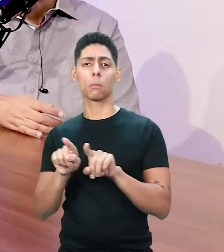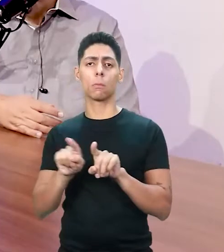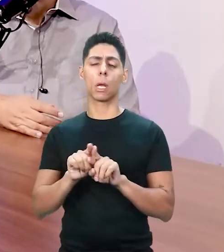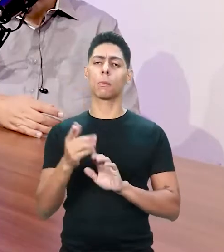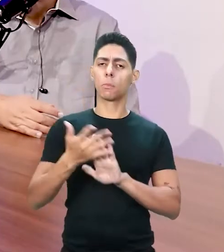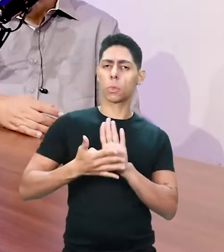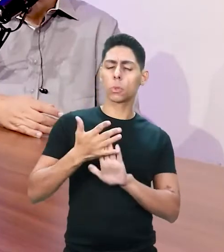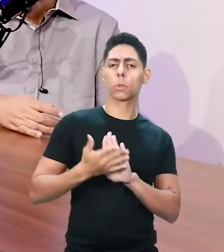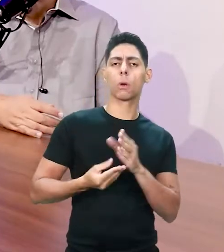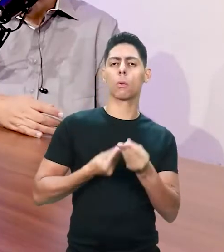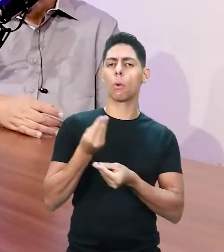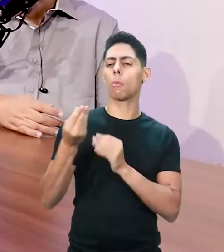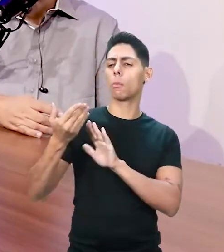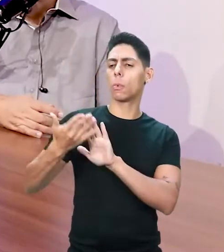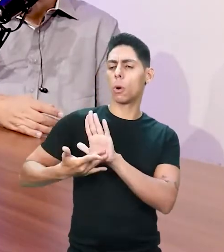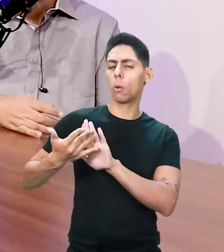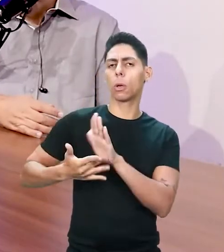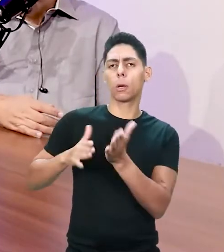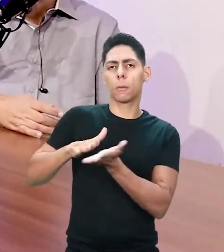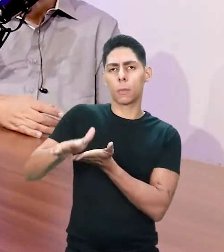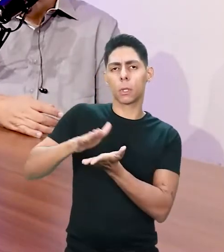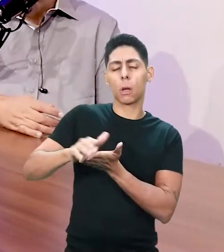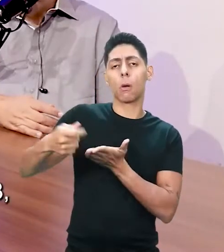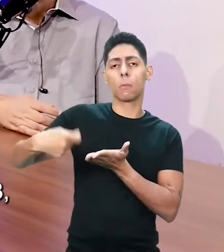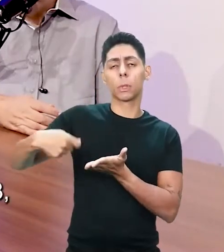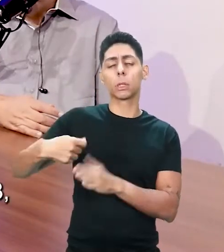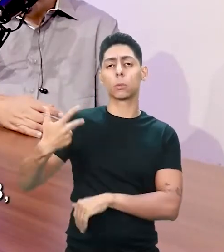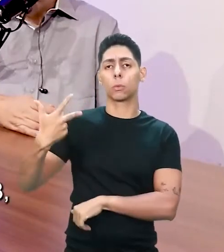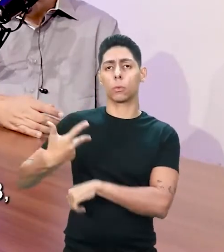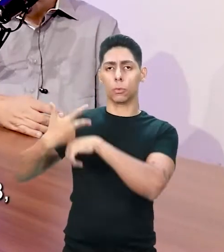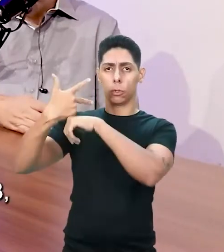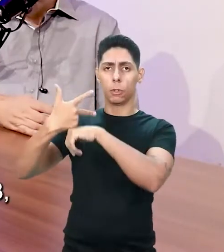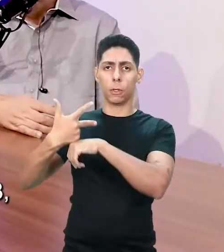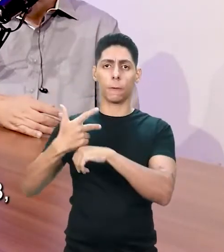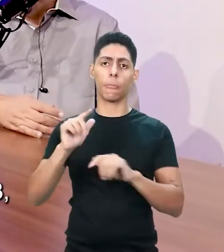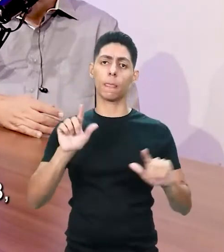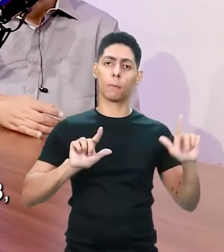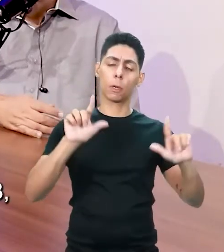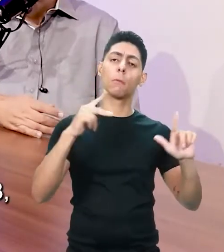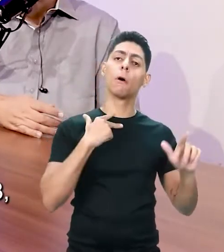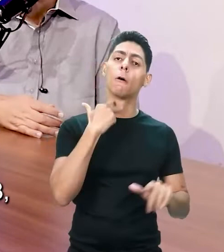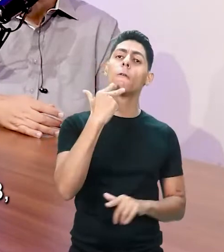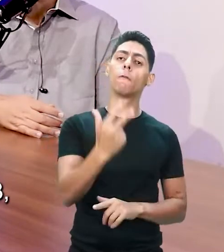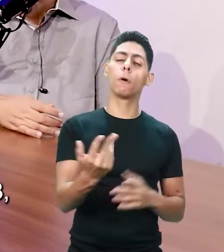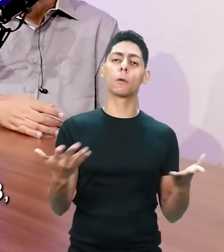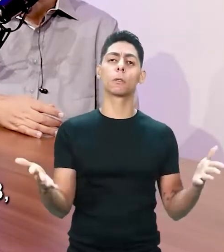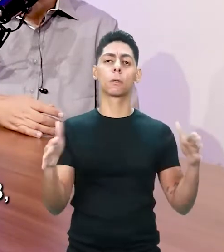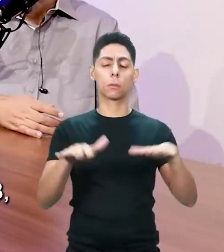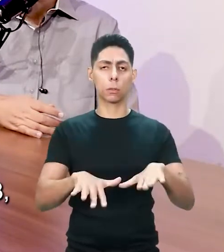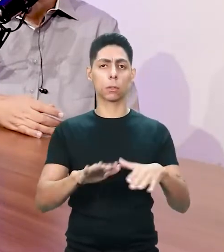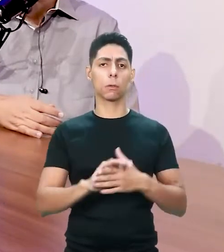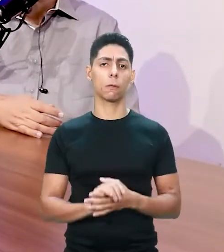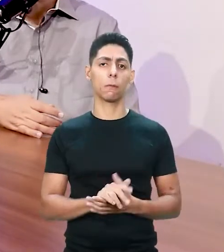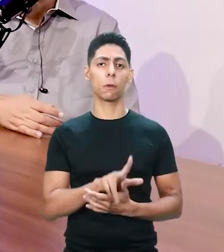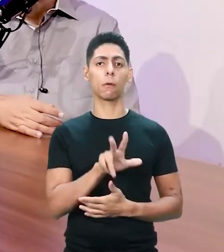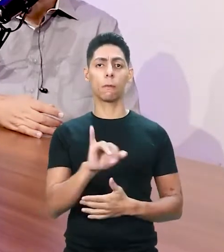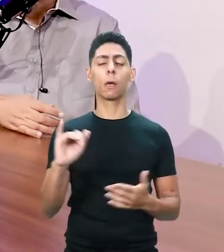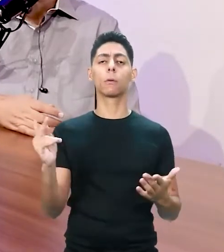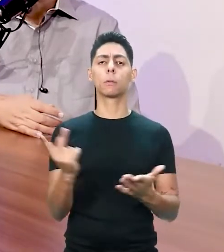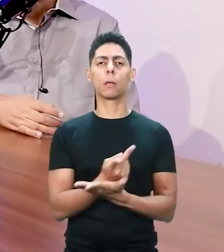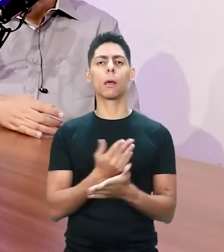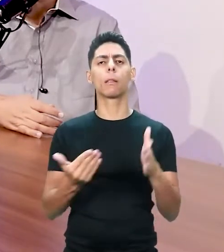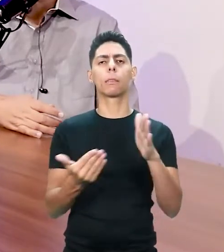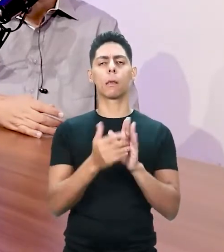roteiro e apresentação, eu tenho que gravar daqui a pouco, do programa Vozes Inclusivas da ONCB, que vai ao ar até